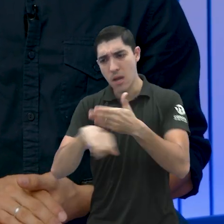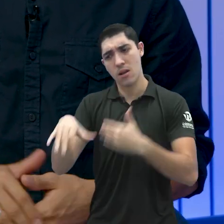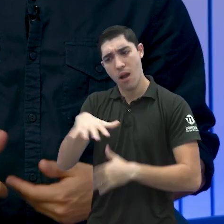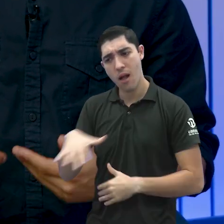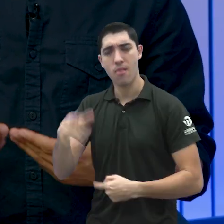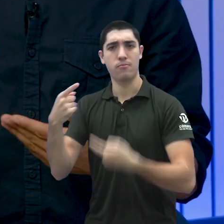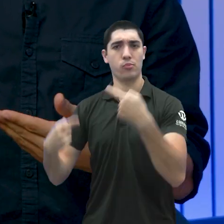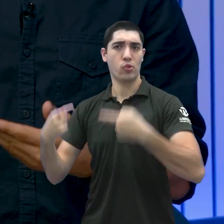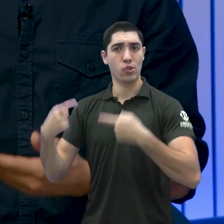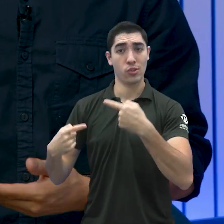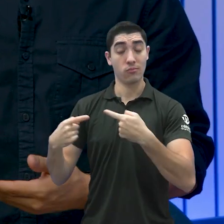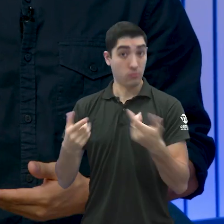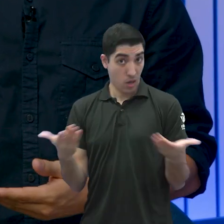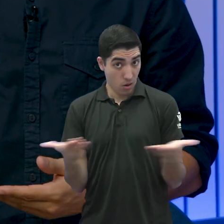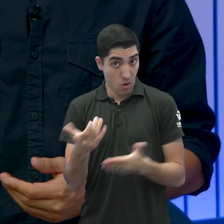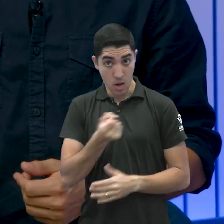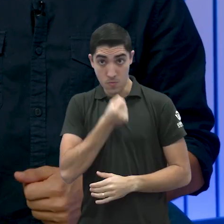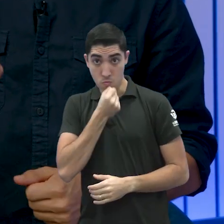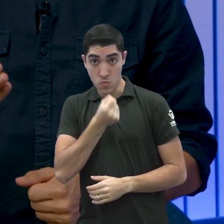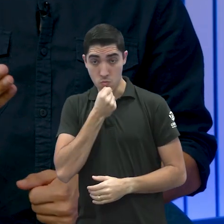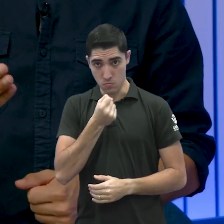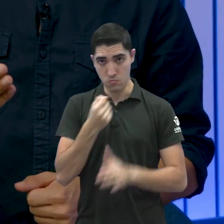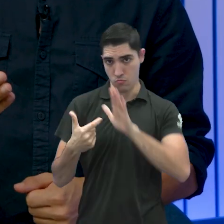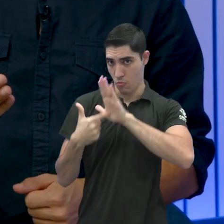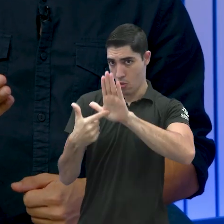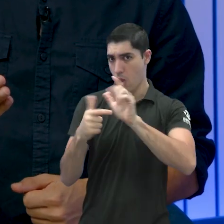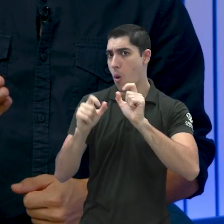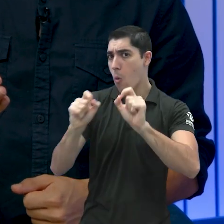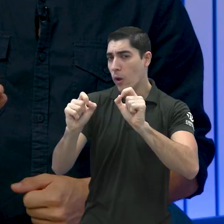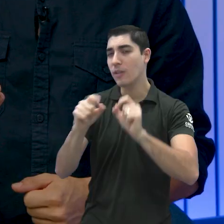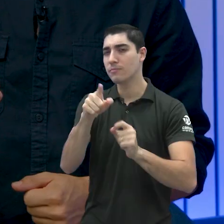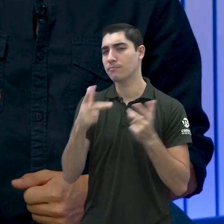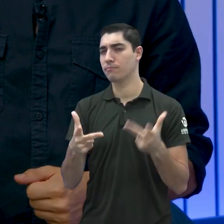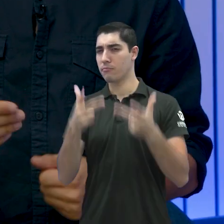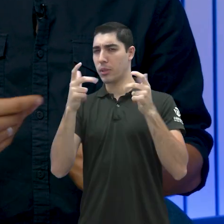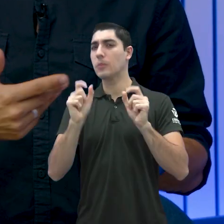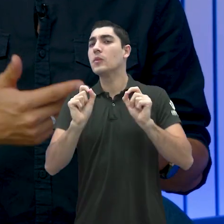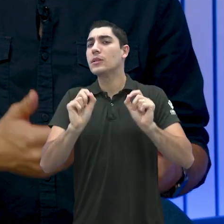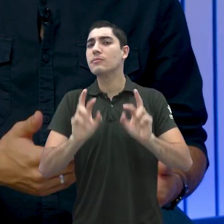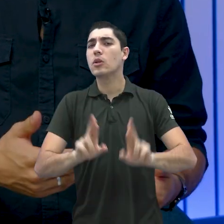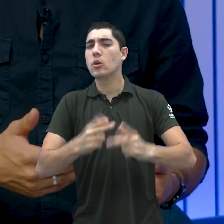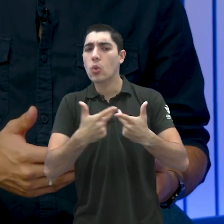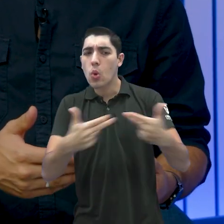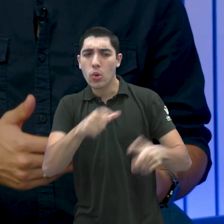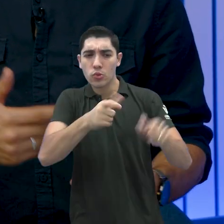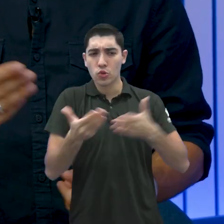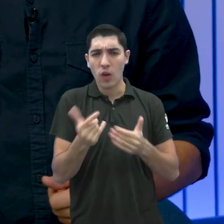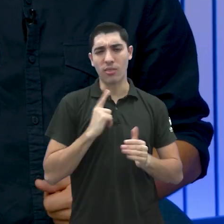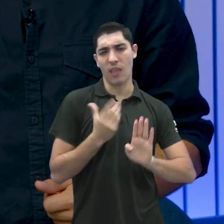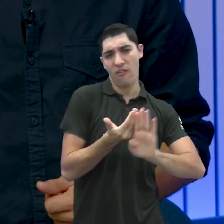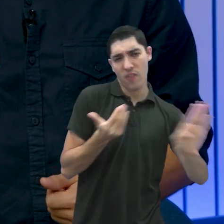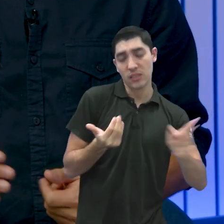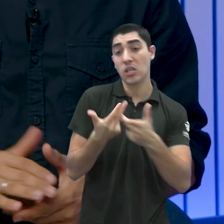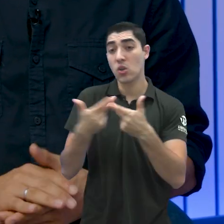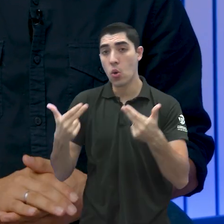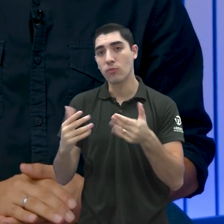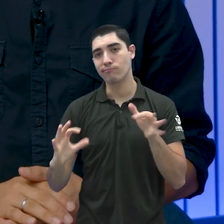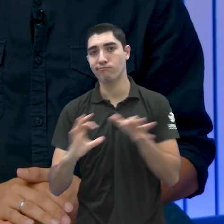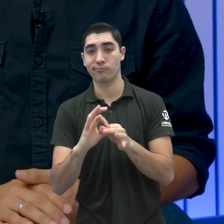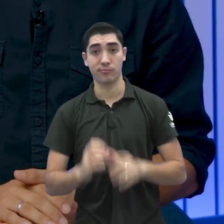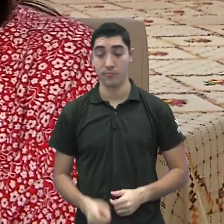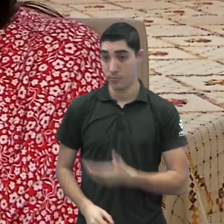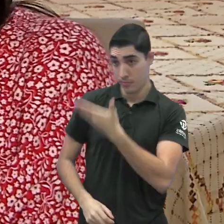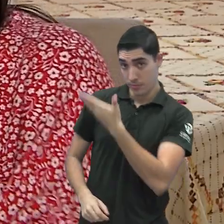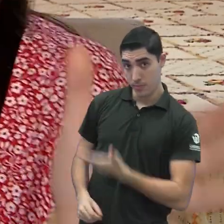buscando novos espaços de atuação. Na reportagem a seguir, você vai ver o que realmente afasta e o que ainda conecta os jovens da